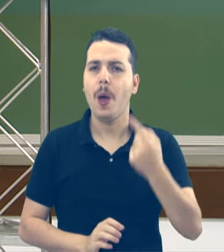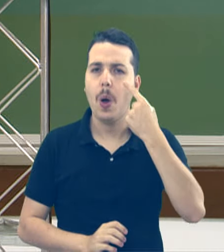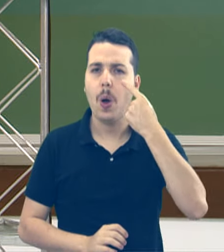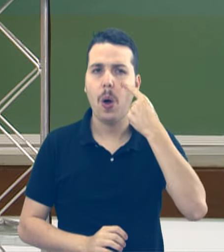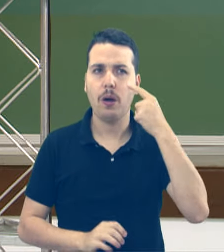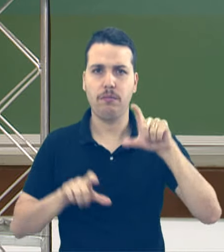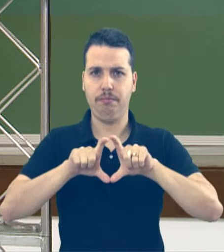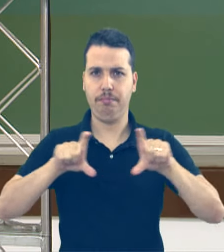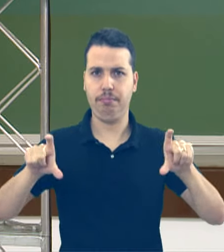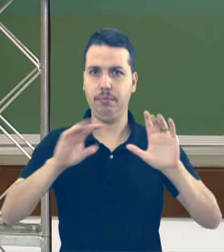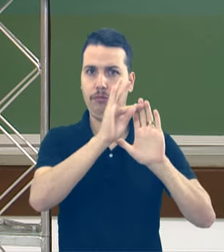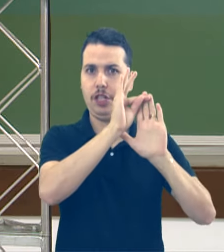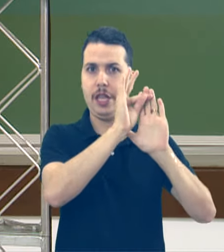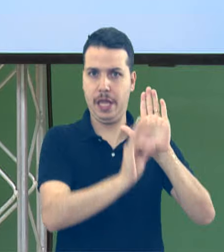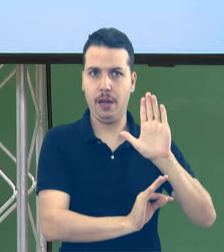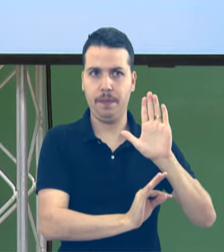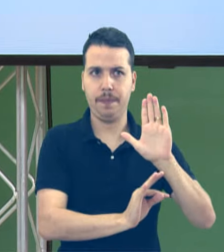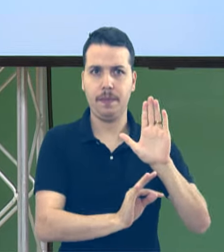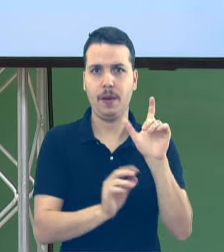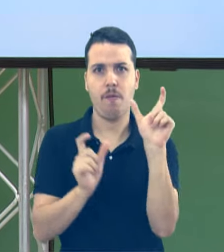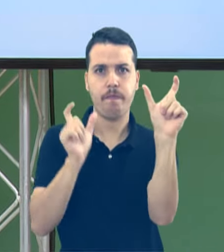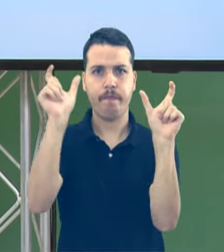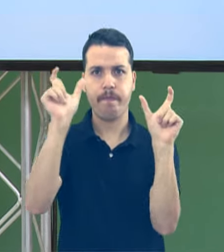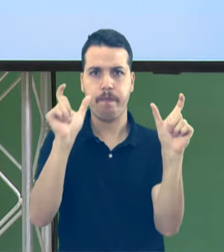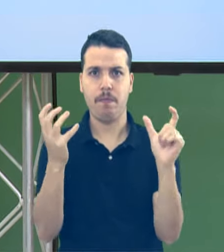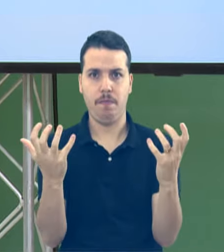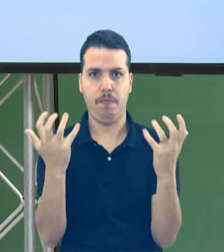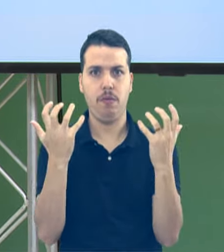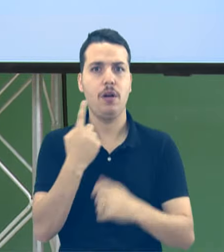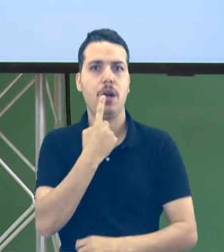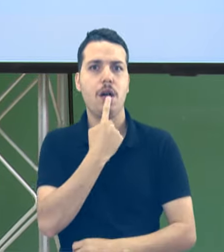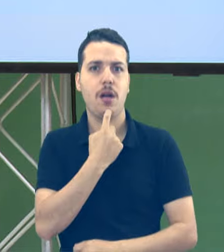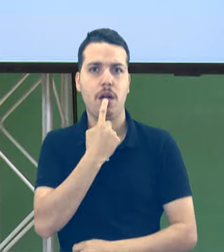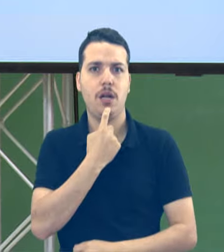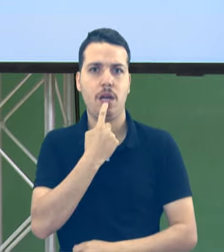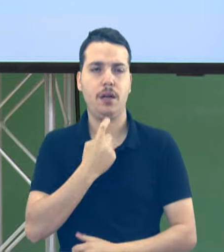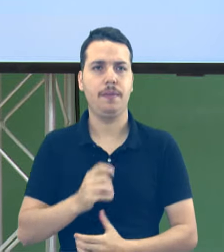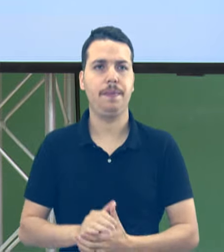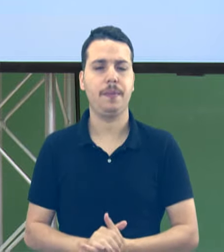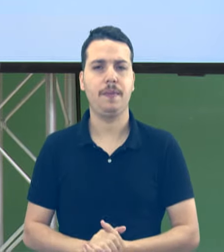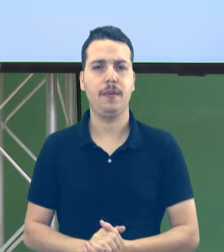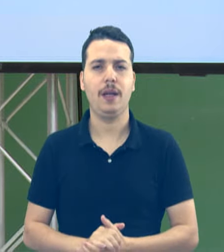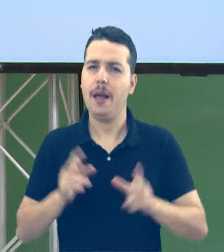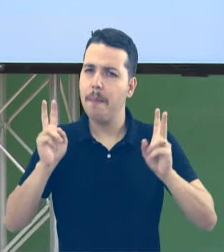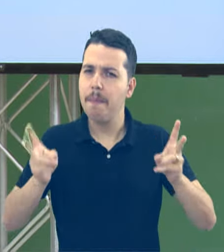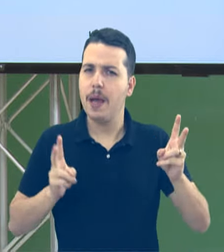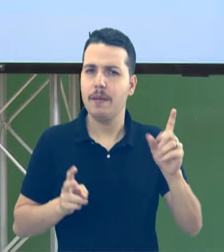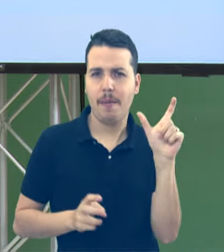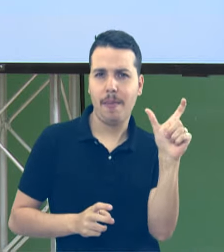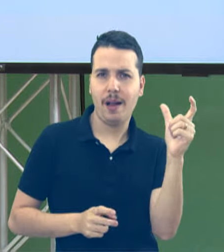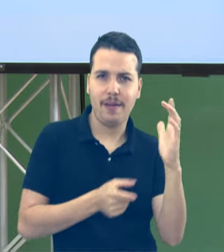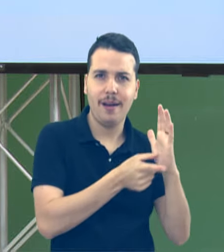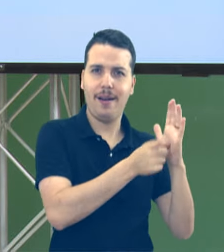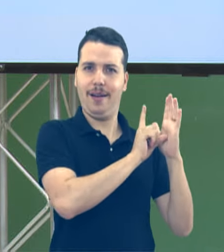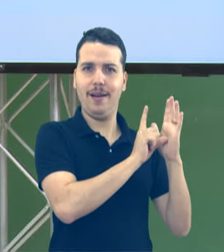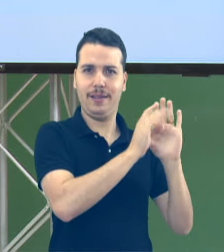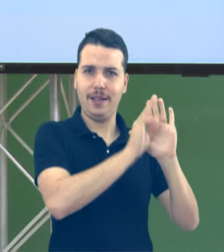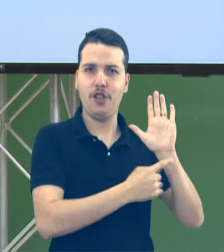Observando aqui as palavras destacadas, tá? Aquelas mesmas palavras,